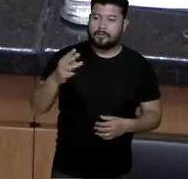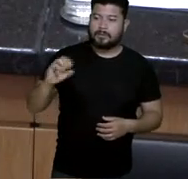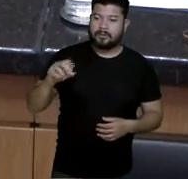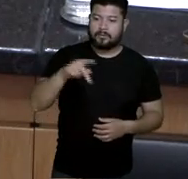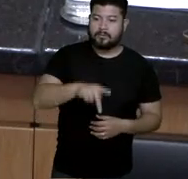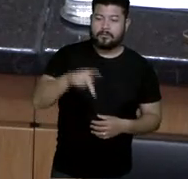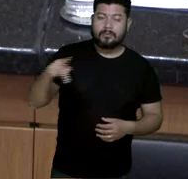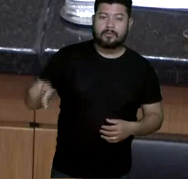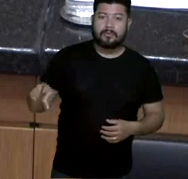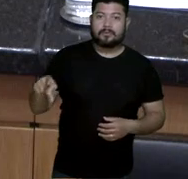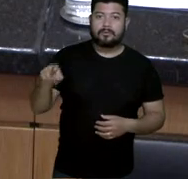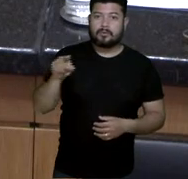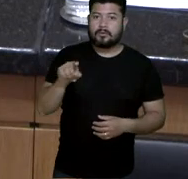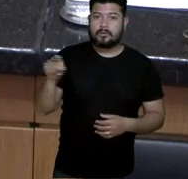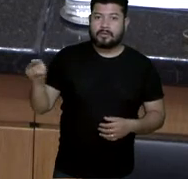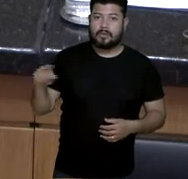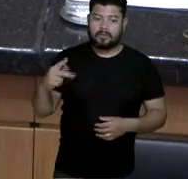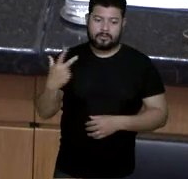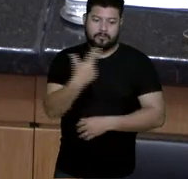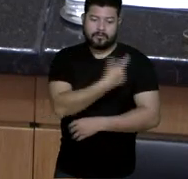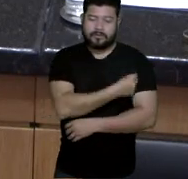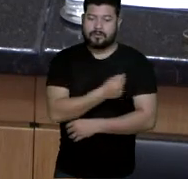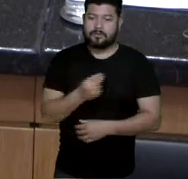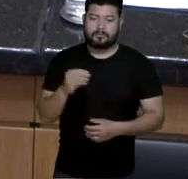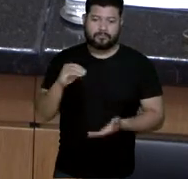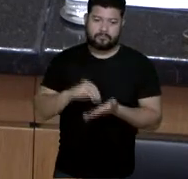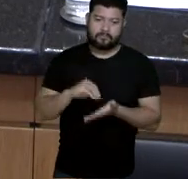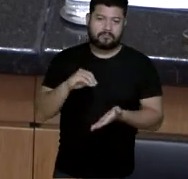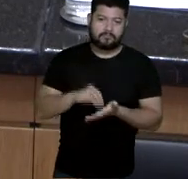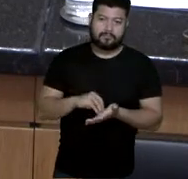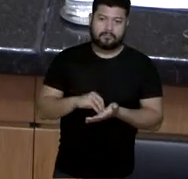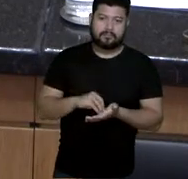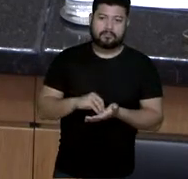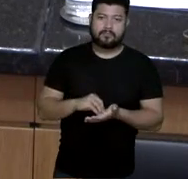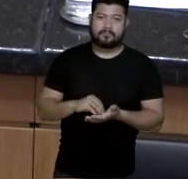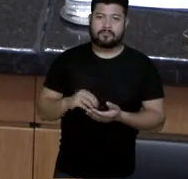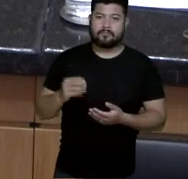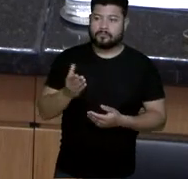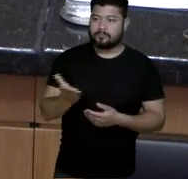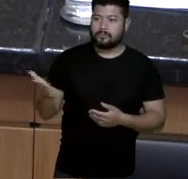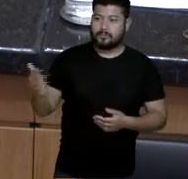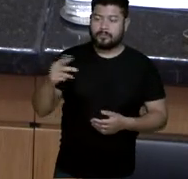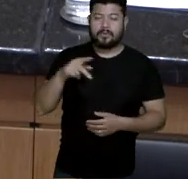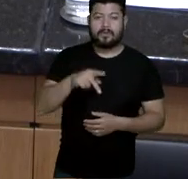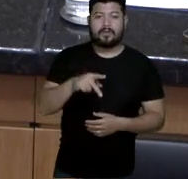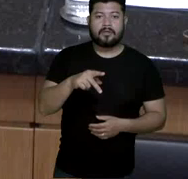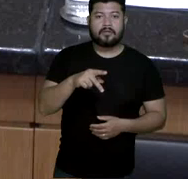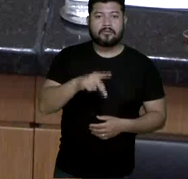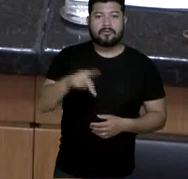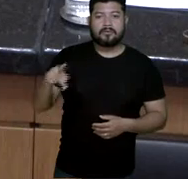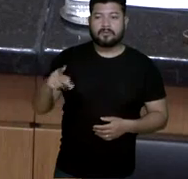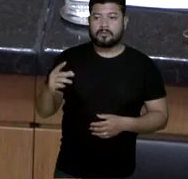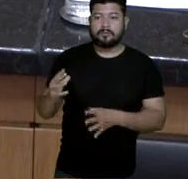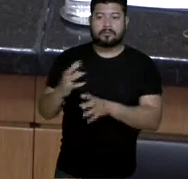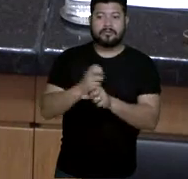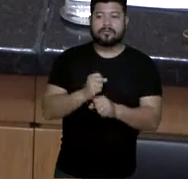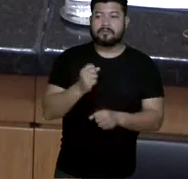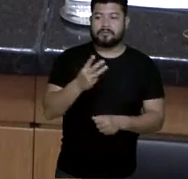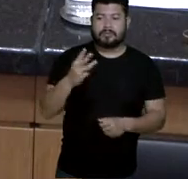que não tomaram a vacina. Esses 30 professores, com a votação de